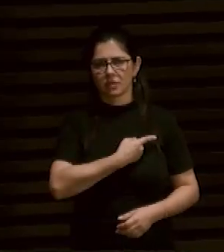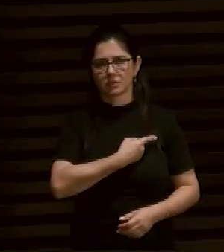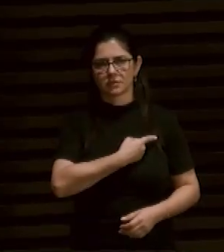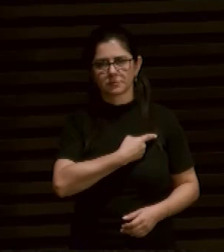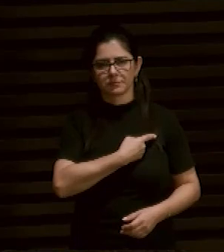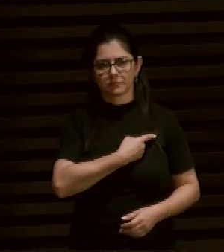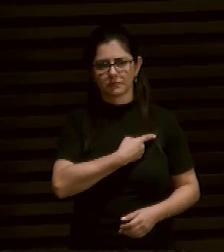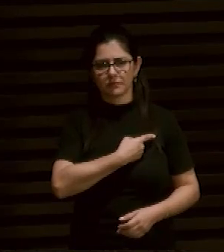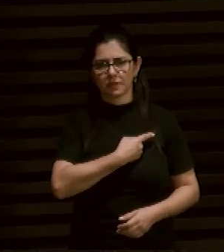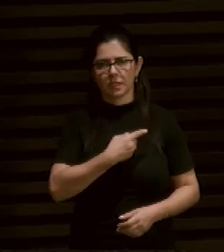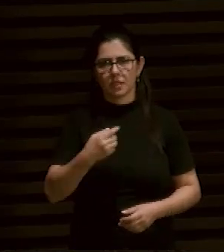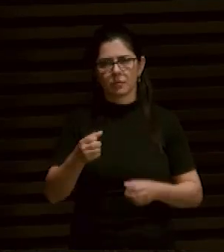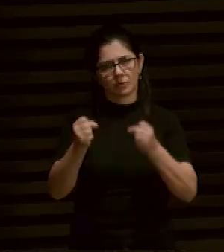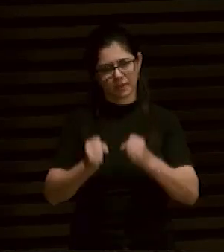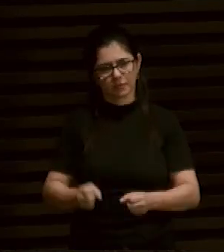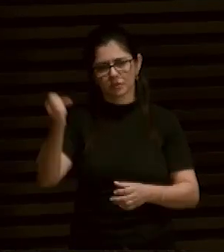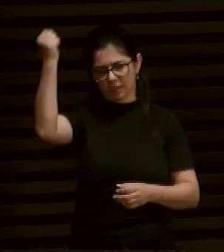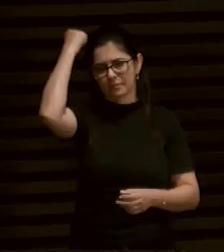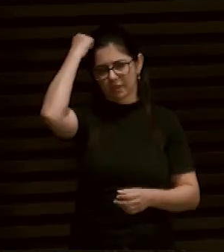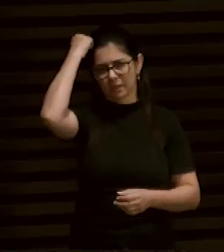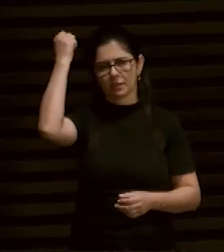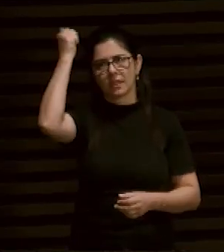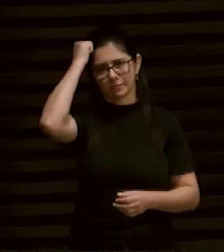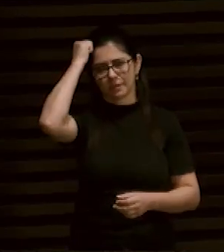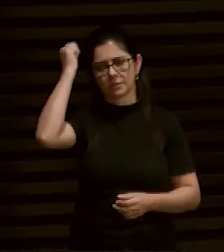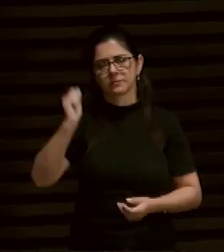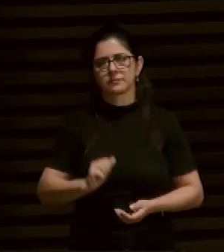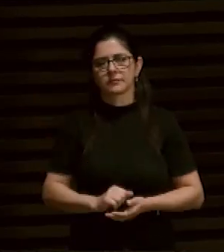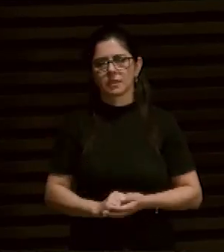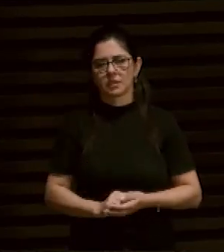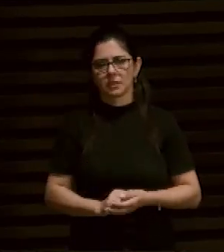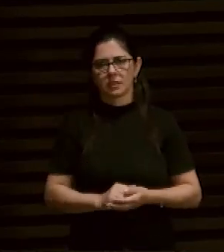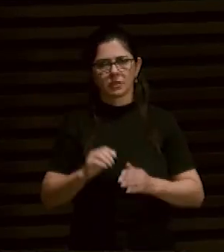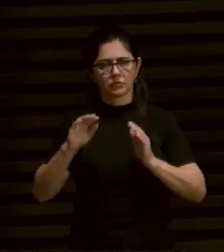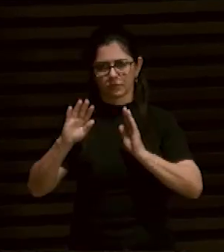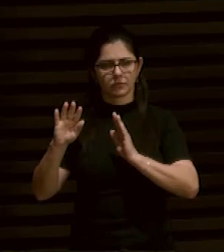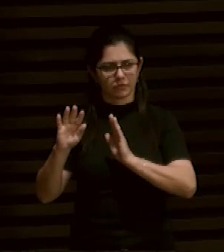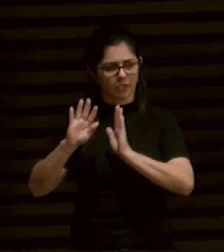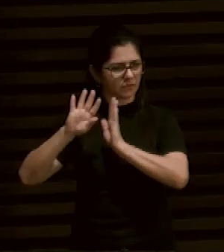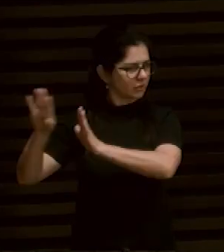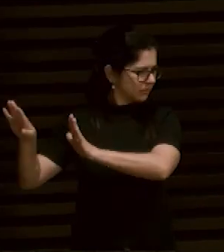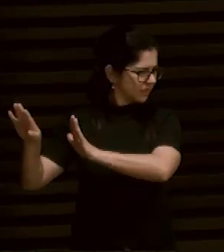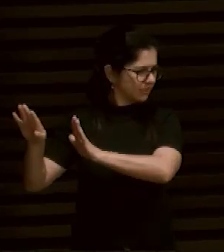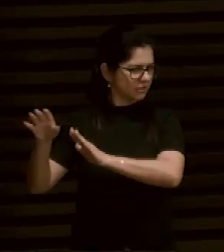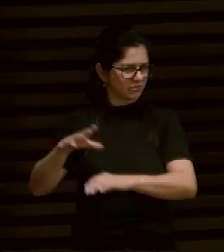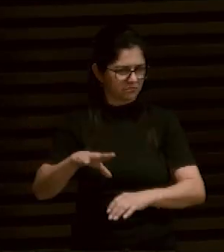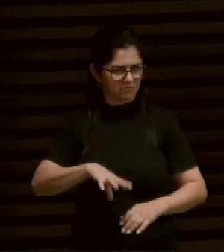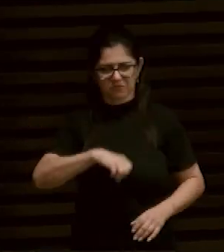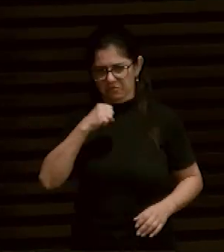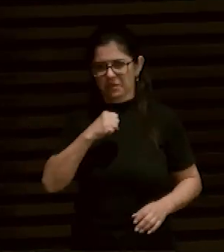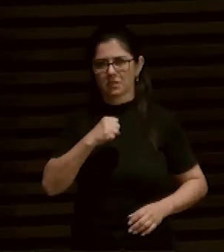nos arrependermos, aquilo que nós faremos, irmãos, é nos virarmos para a parede, com ira, e negarmos nos